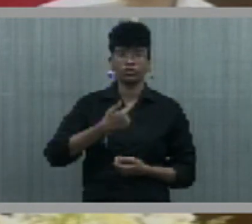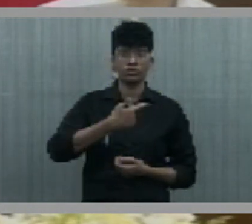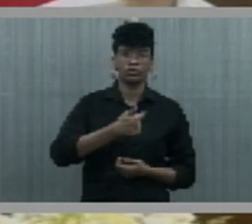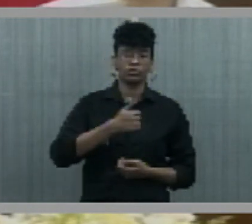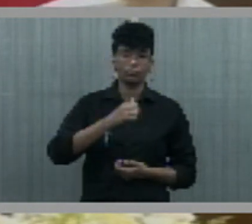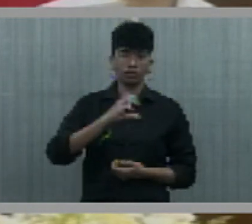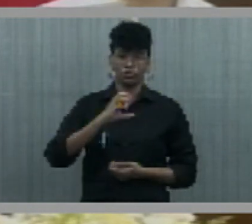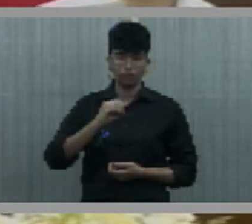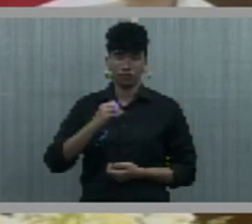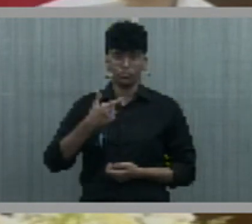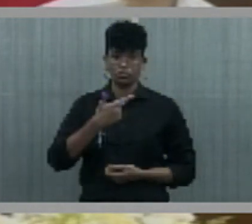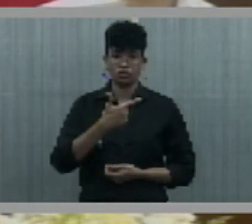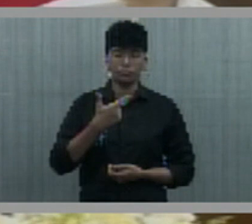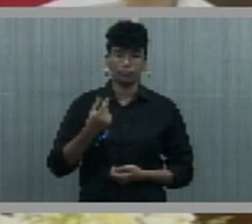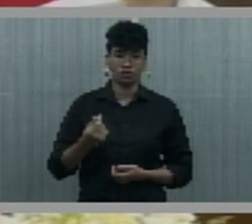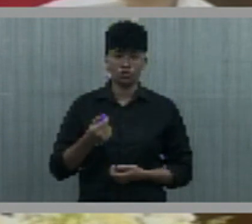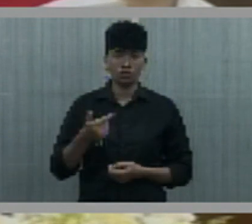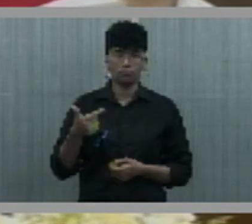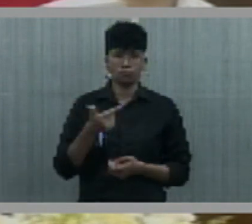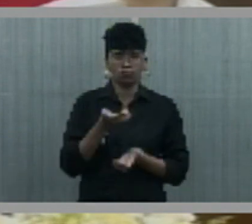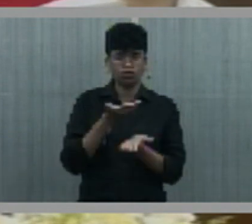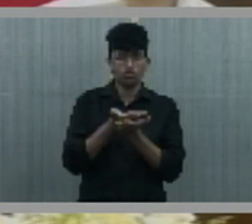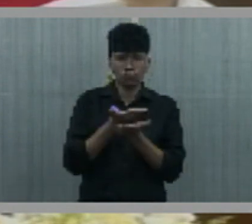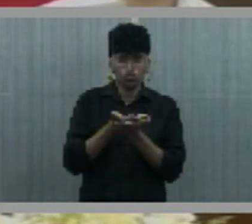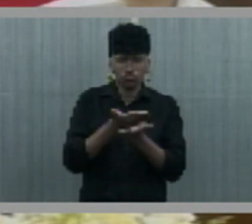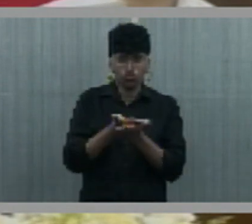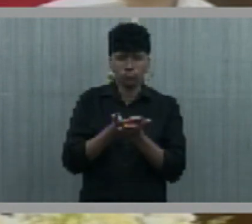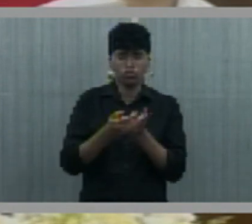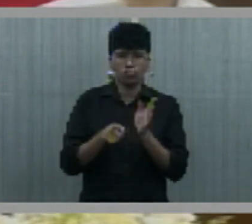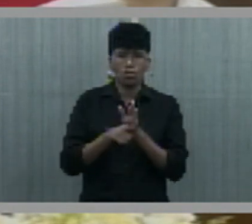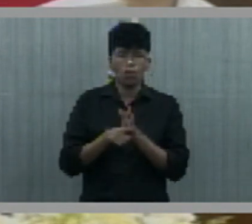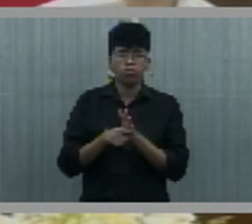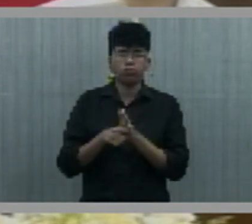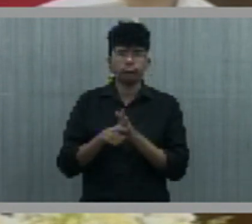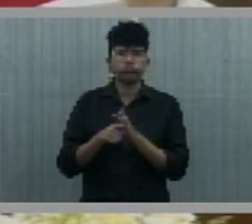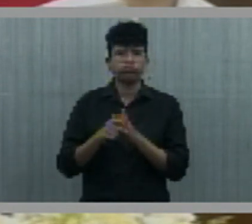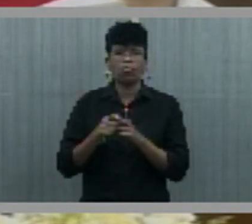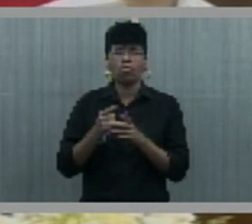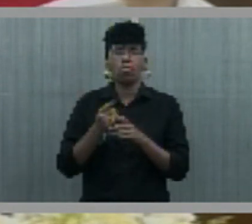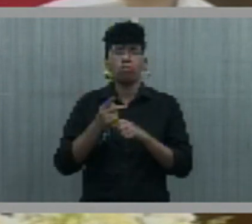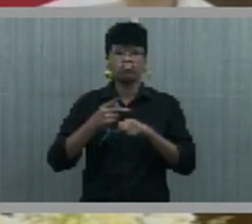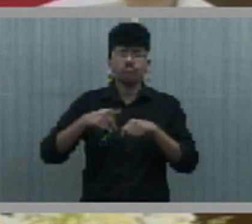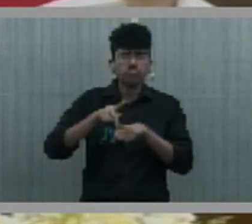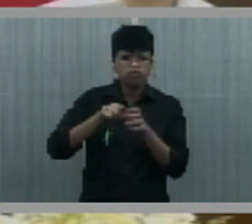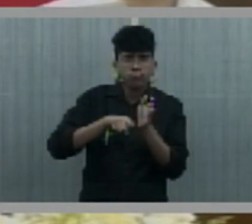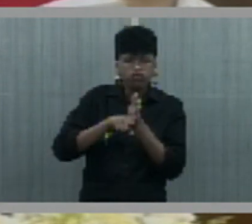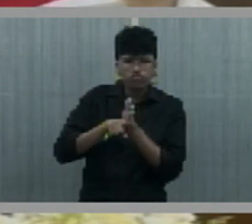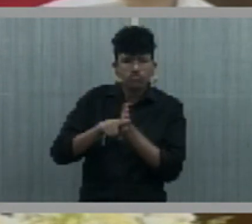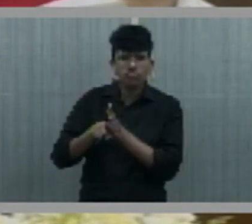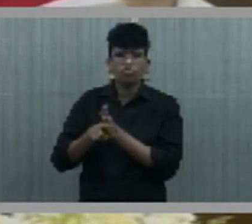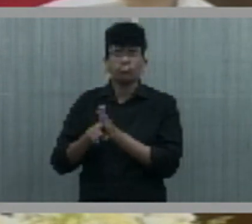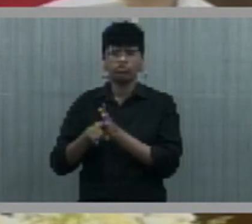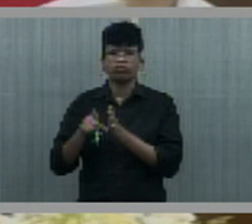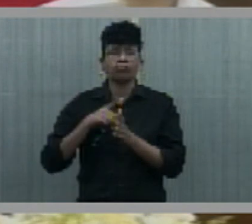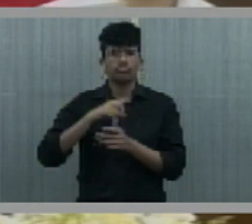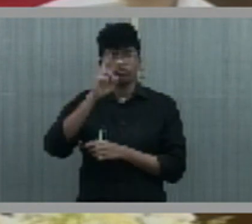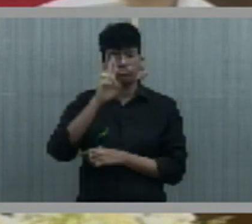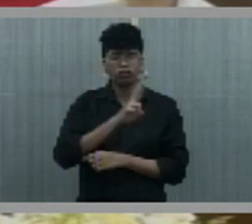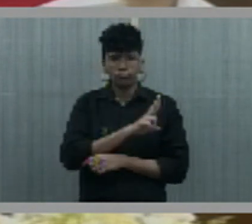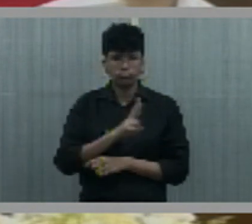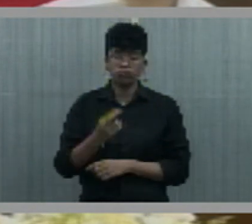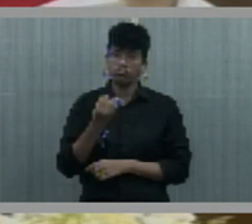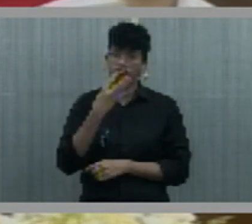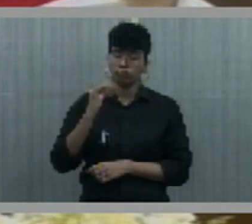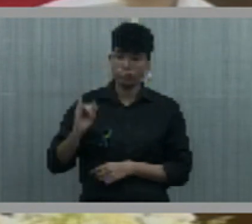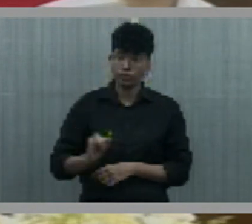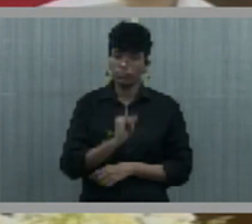2020. Segundo um estudo realizado na Europa, religiões estimulam algo essencial para o ser